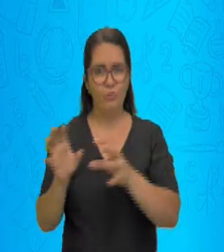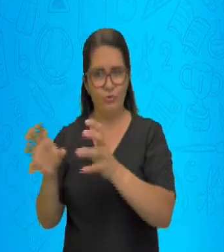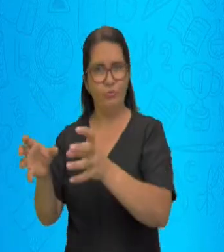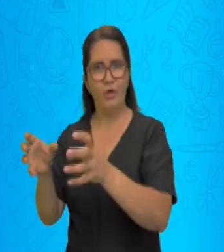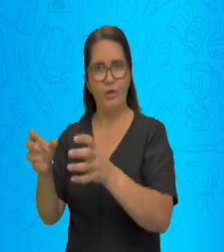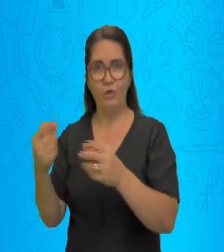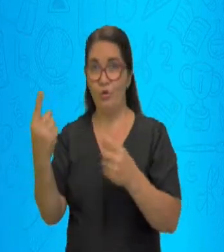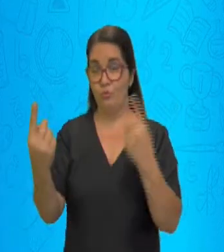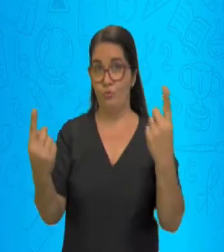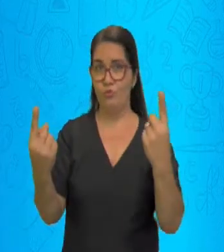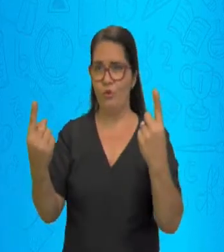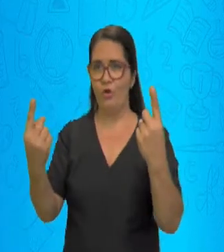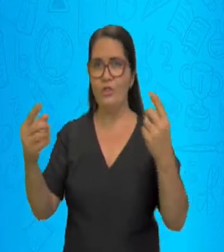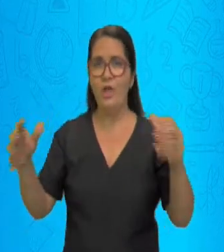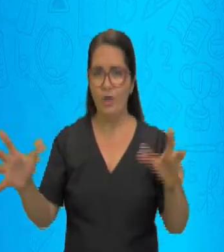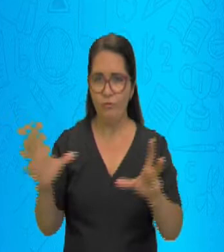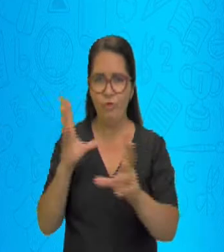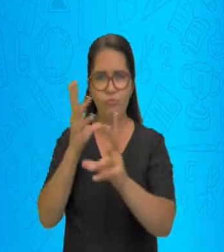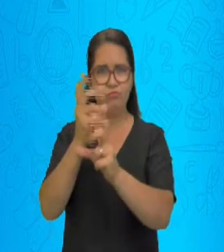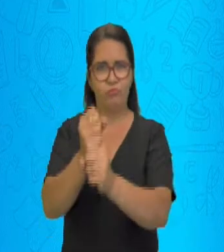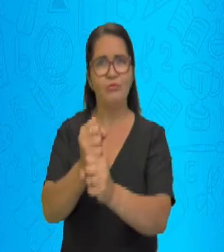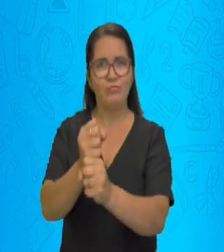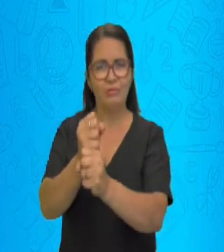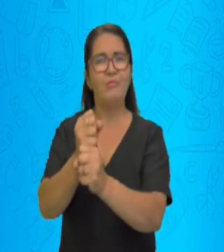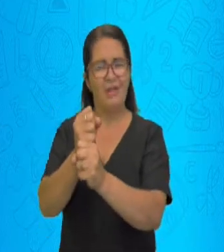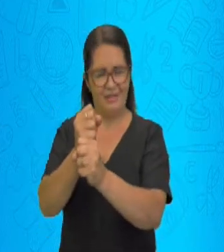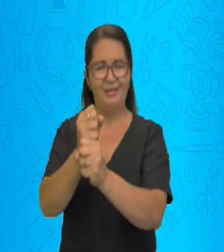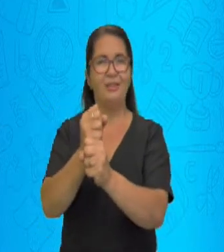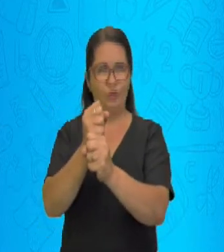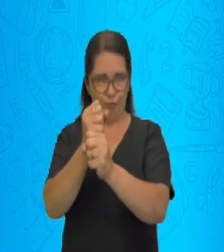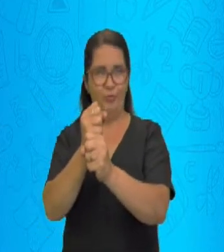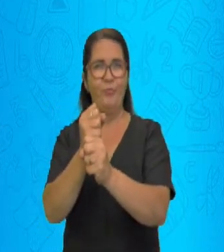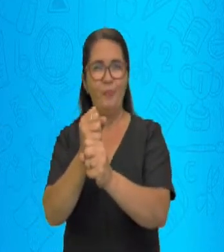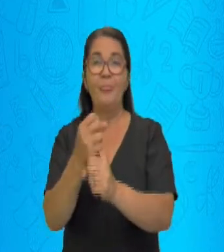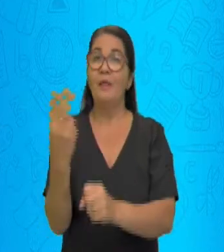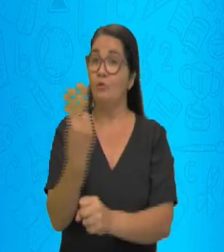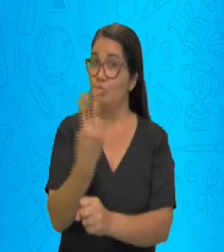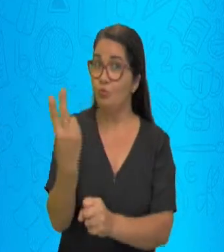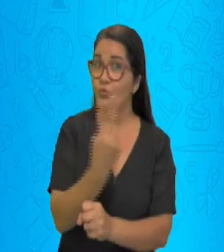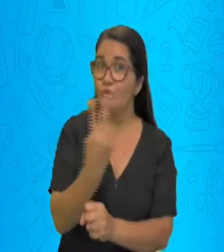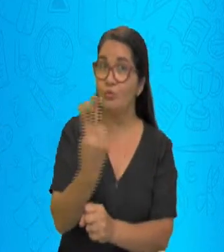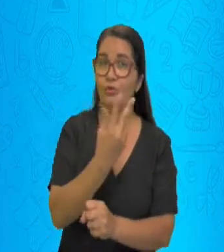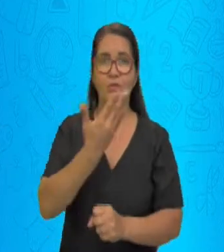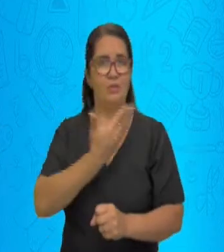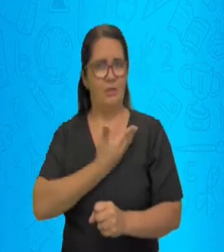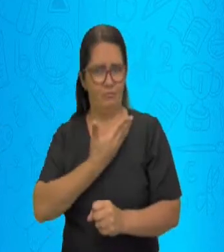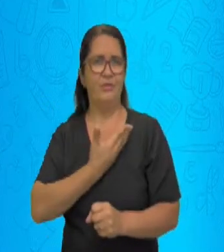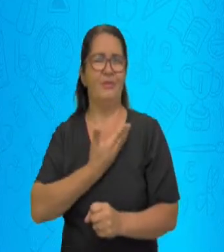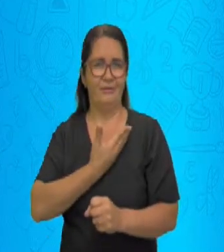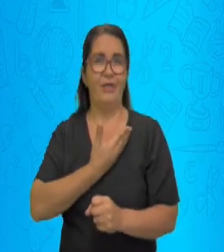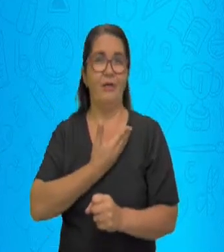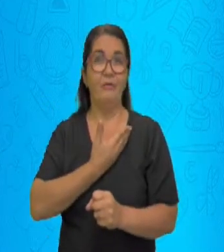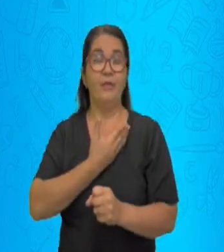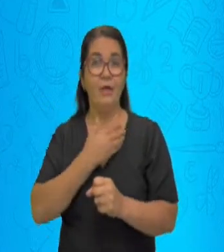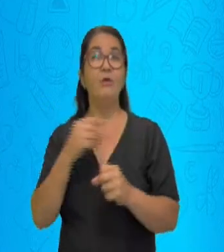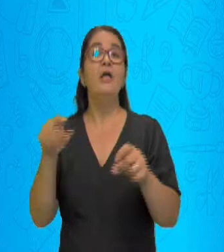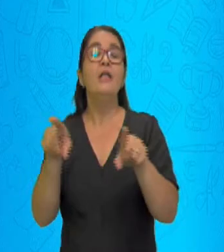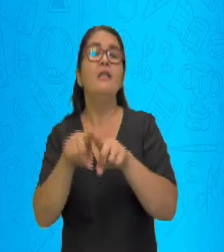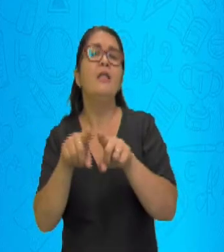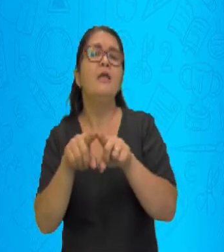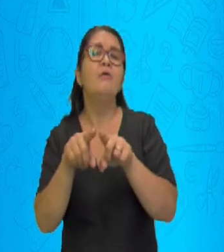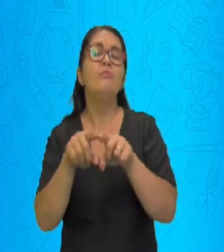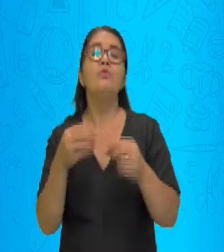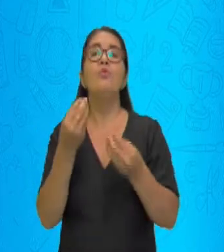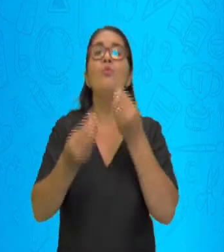eu agrupar a quantidade do primeiro jogador e a quantidade do segundo jogador, nós teremos um total. Isso é